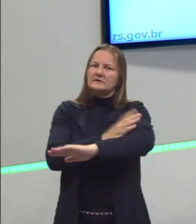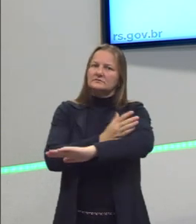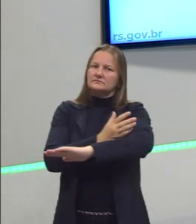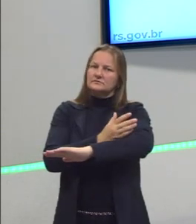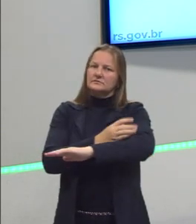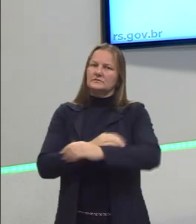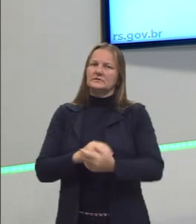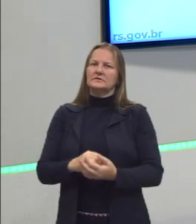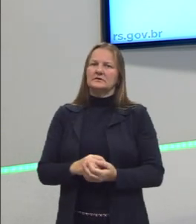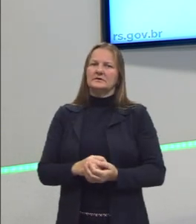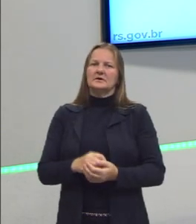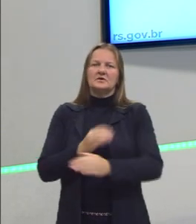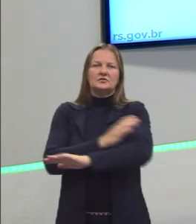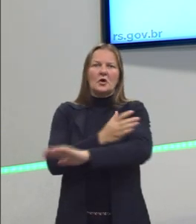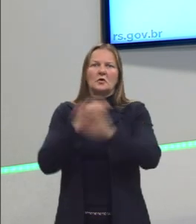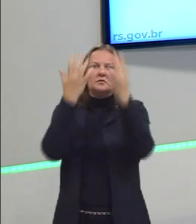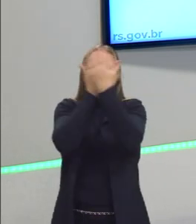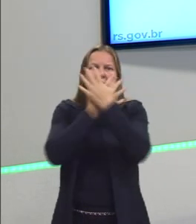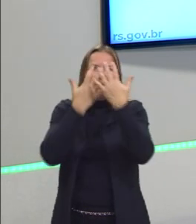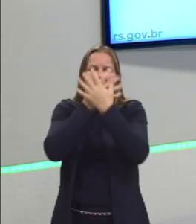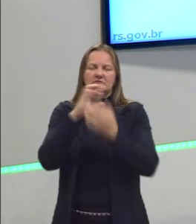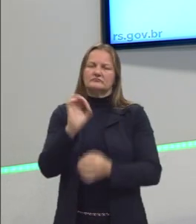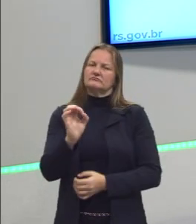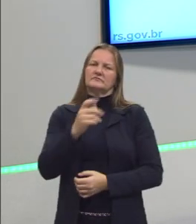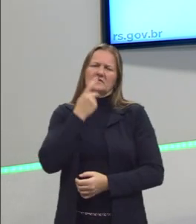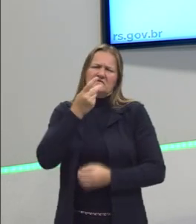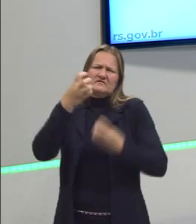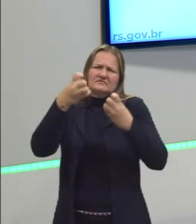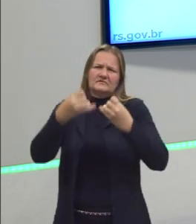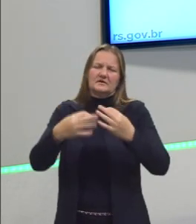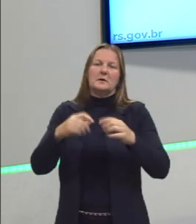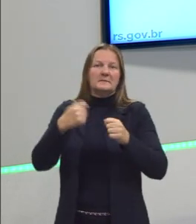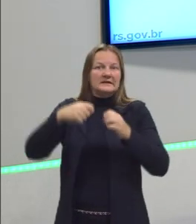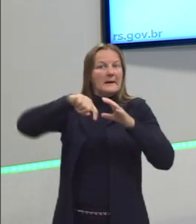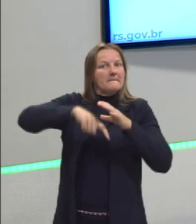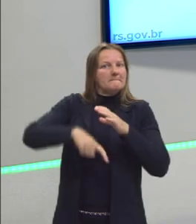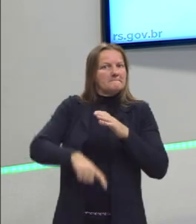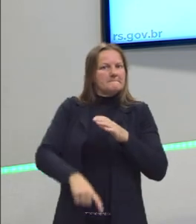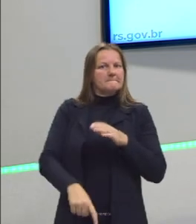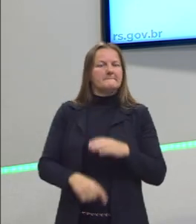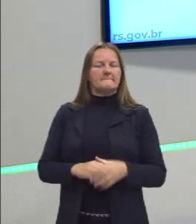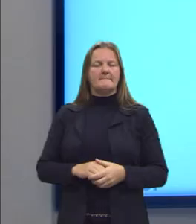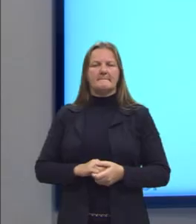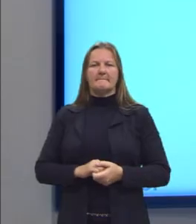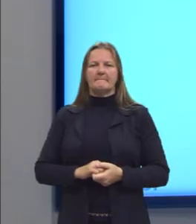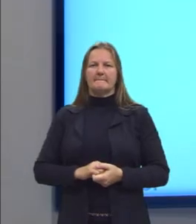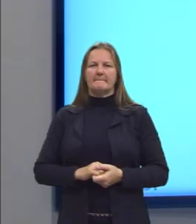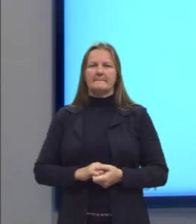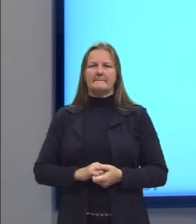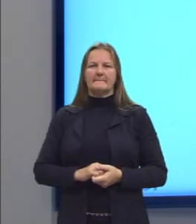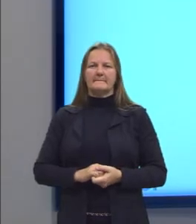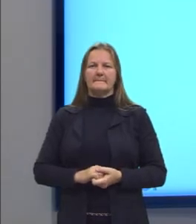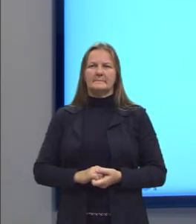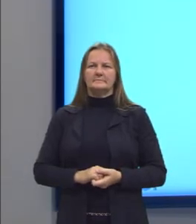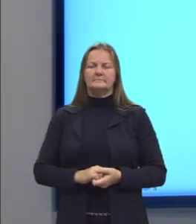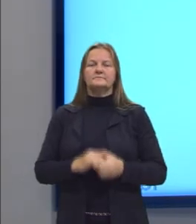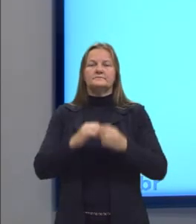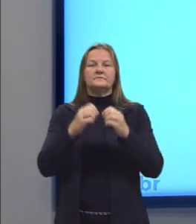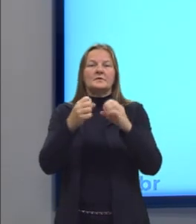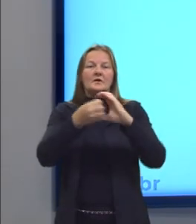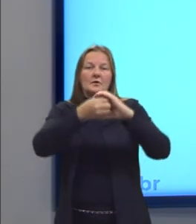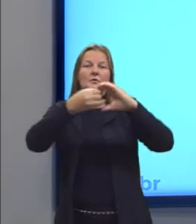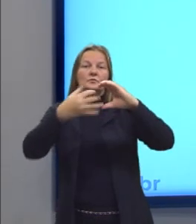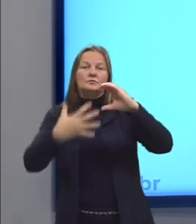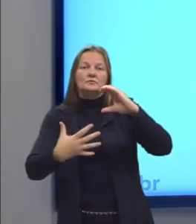foi uma cidade totalmente das Trevas é bom aprofundar um pouco mais esse conhecimento e é classificado